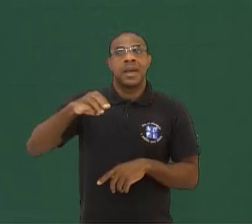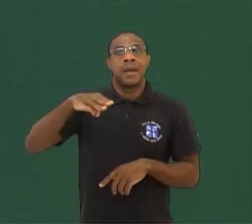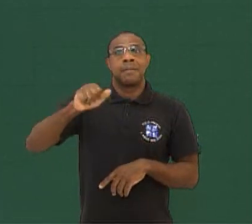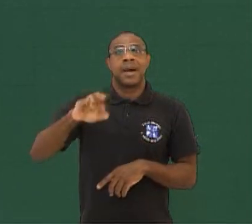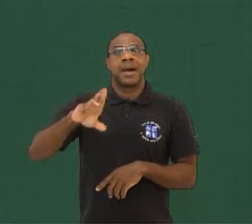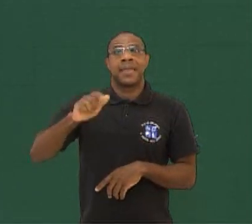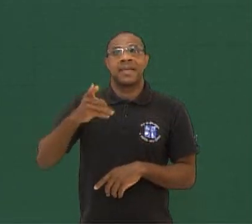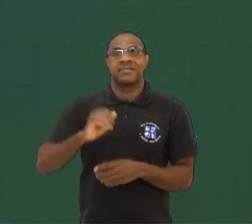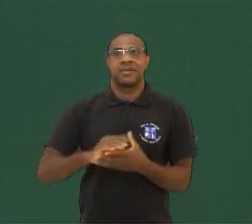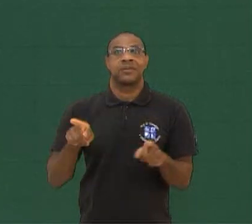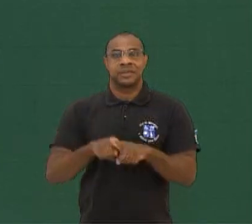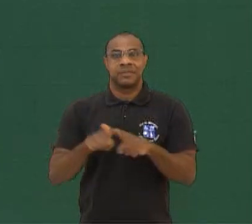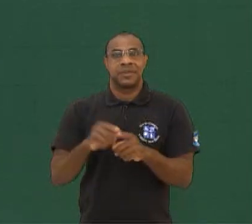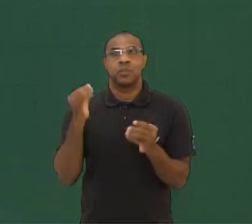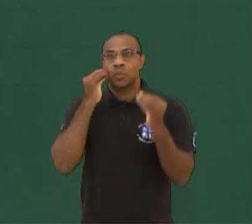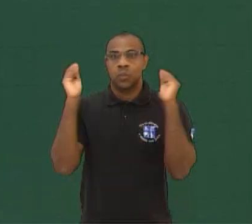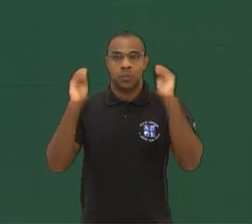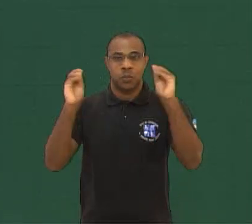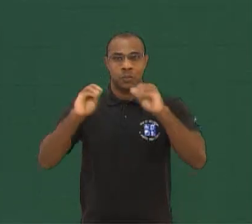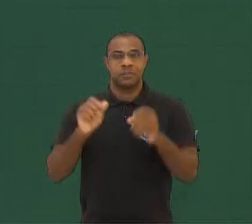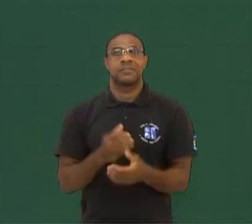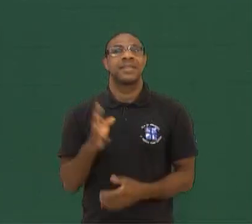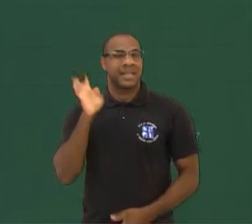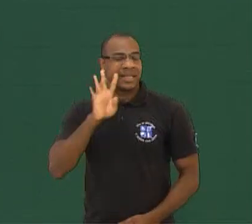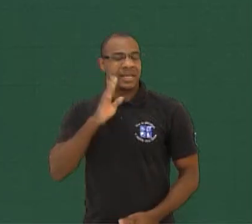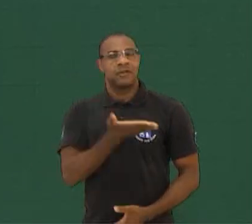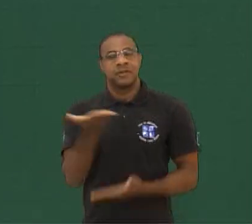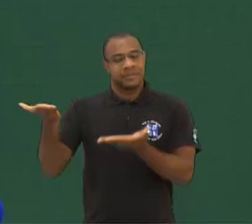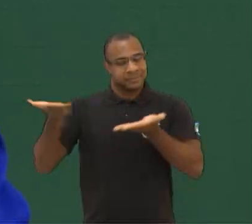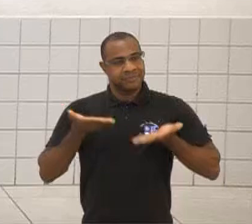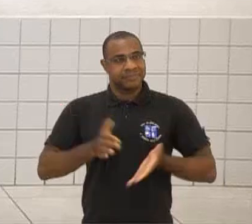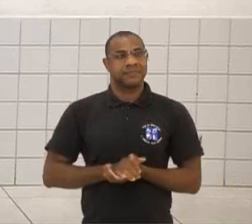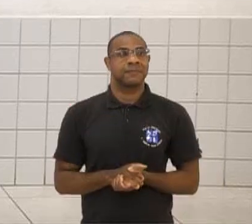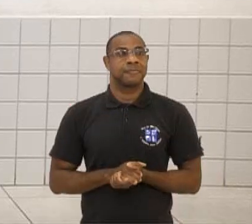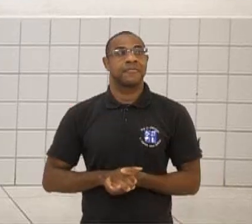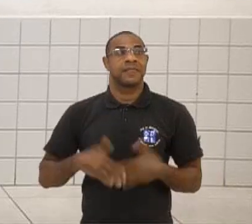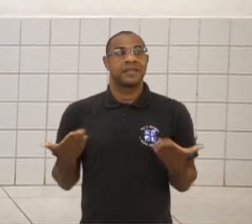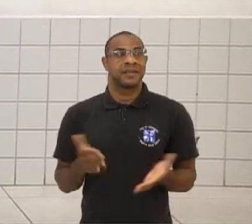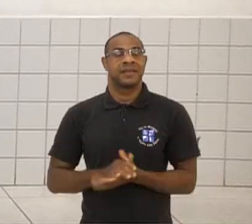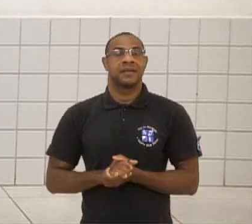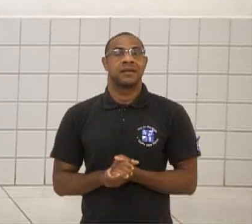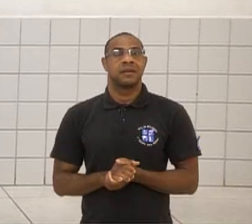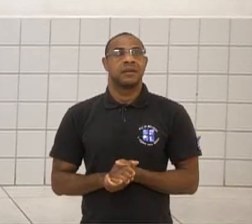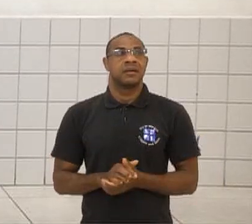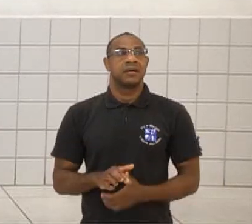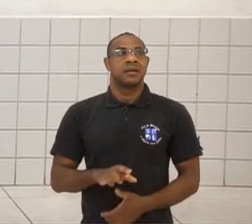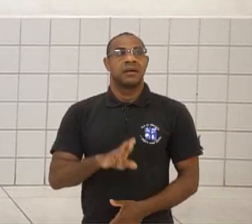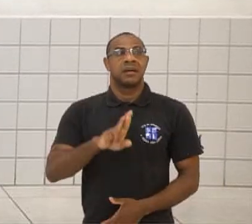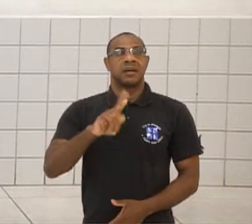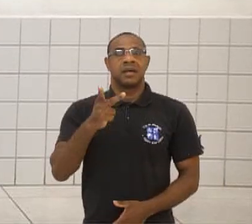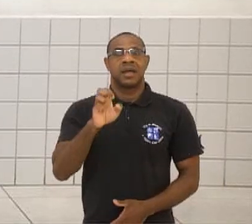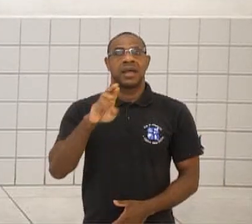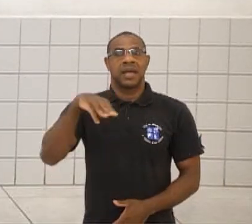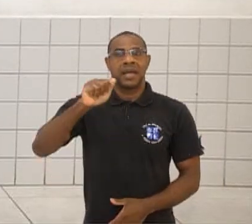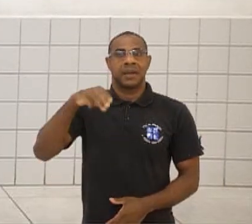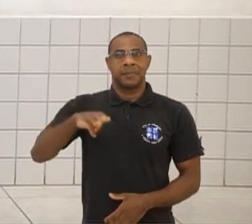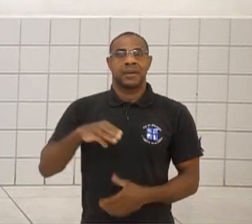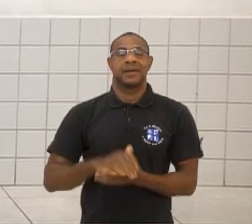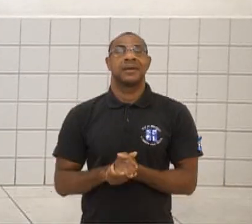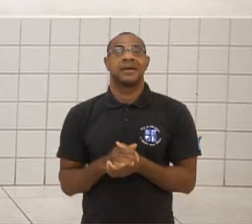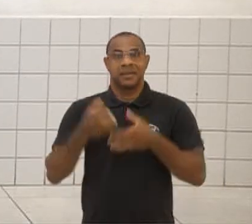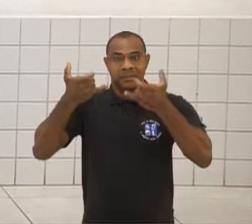está participando aqui. Um beijo para vocês. Que legal que vocês estão aqui conosco. Olha só, o Herman, ou Herman Rodrigues, ele diz assim,